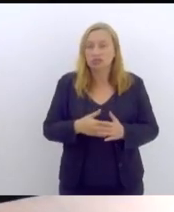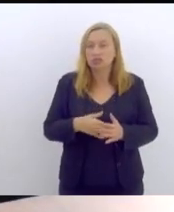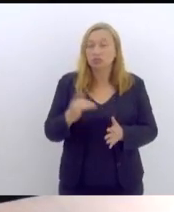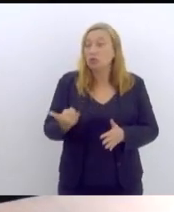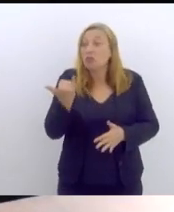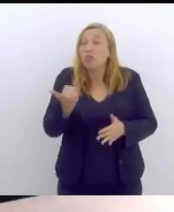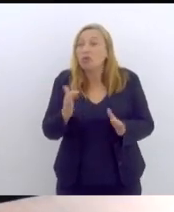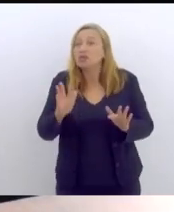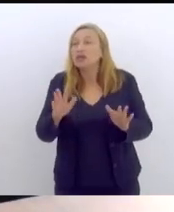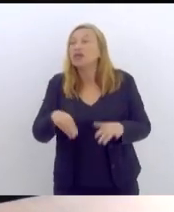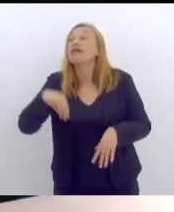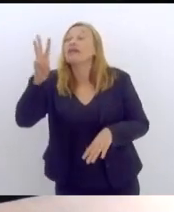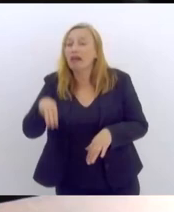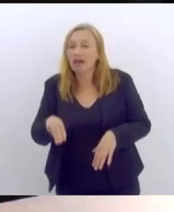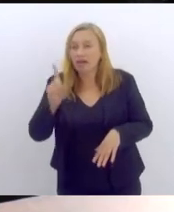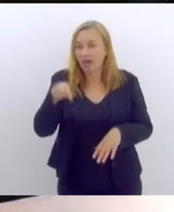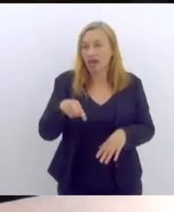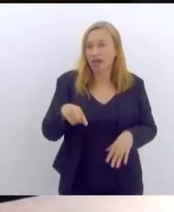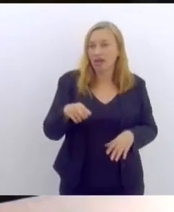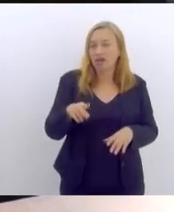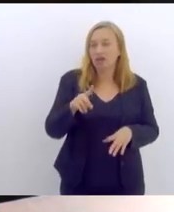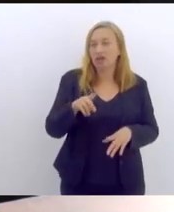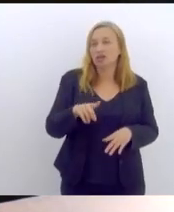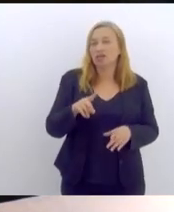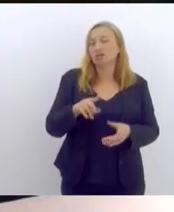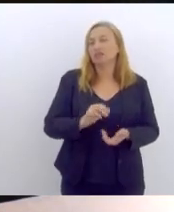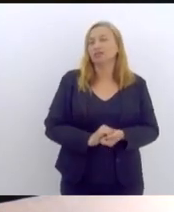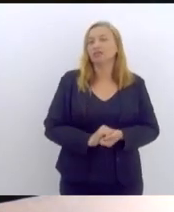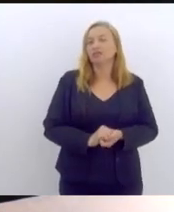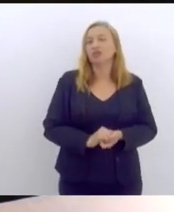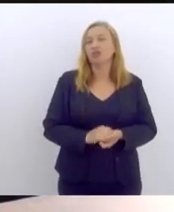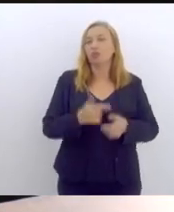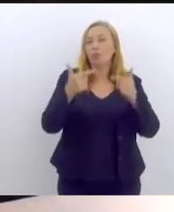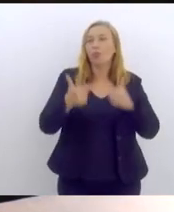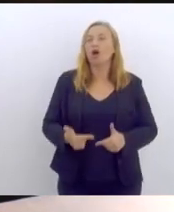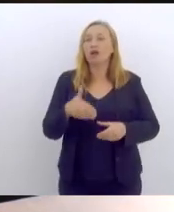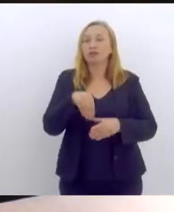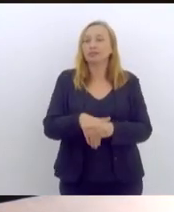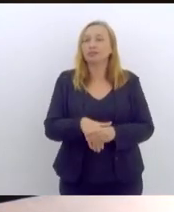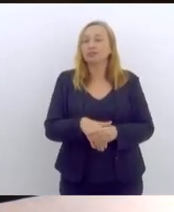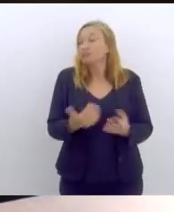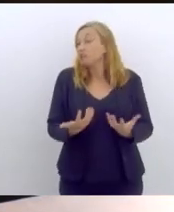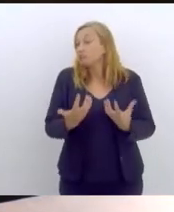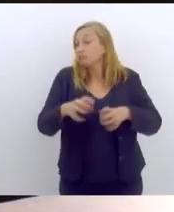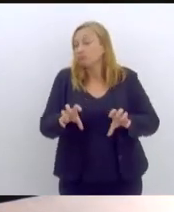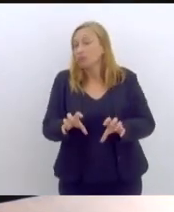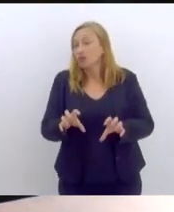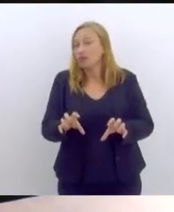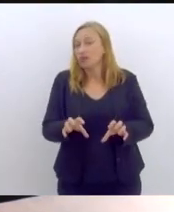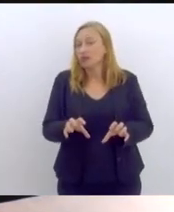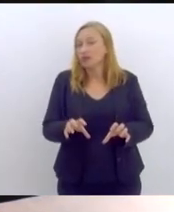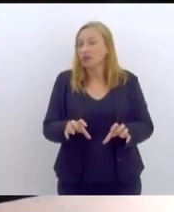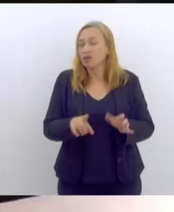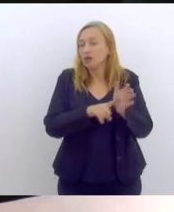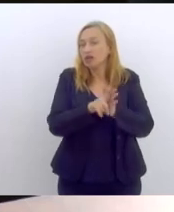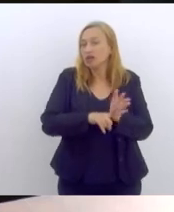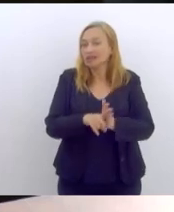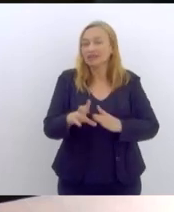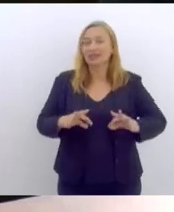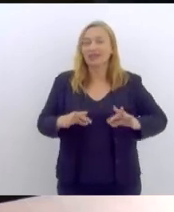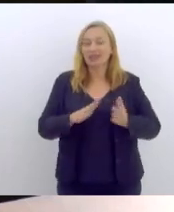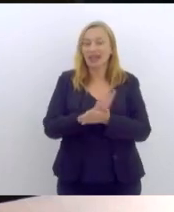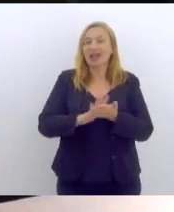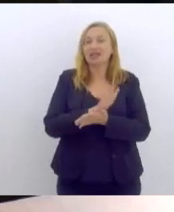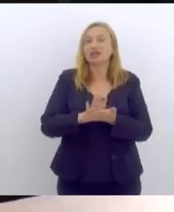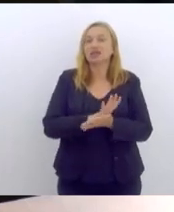na análise do mérito. Abstenção é exatamente você não querer entrar na análise do mérito.